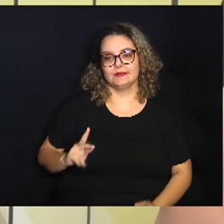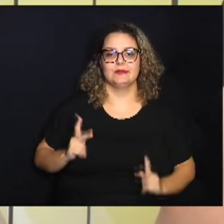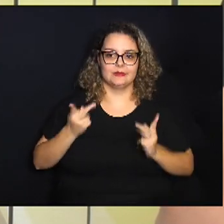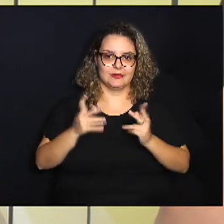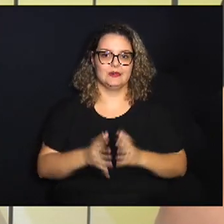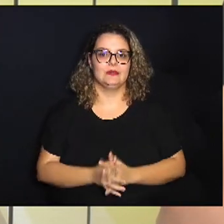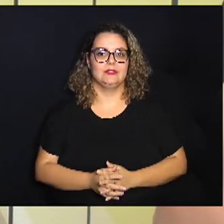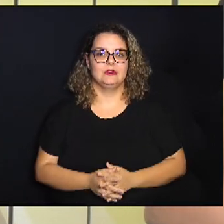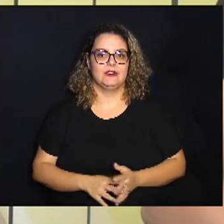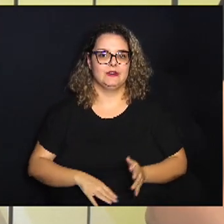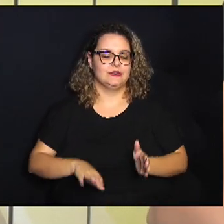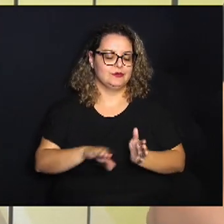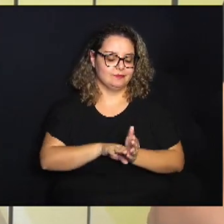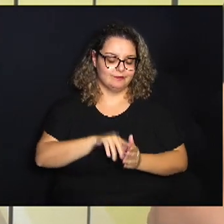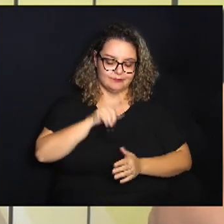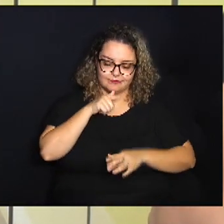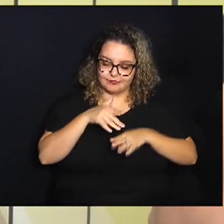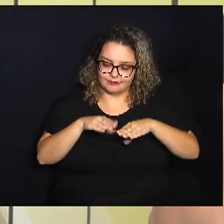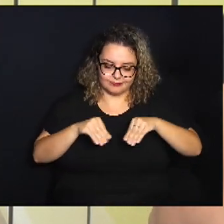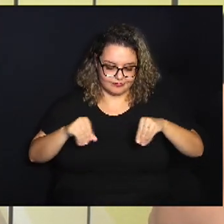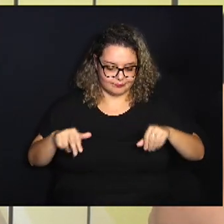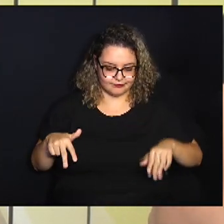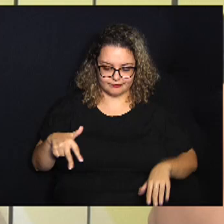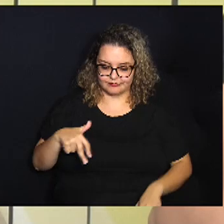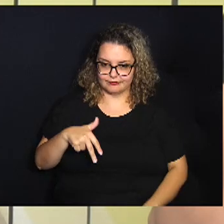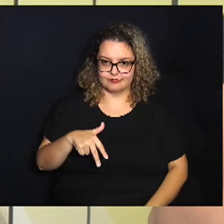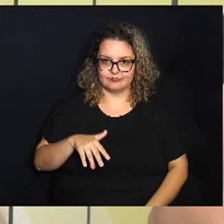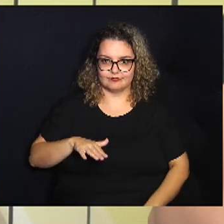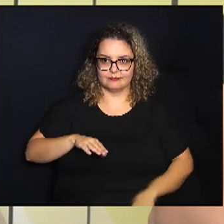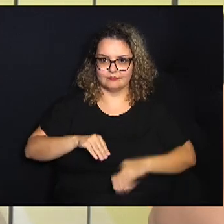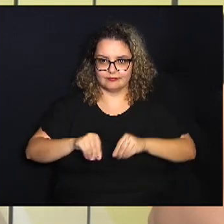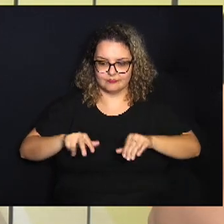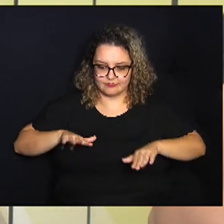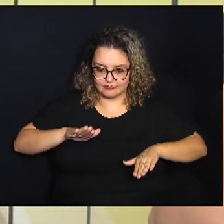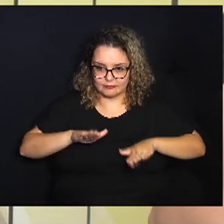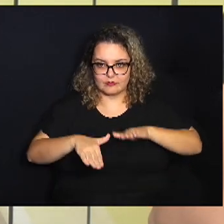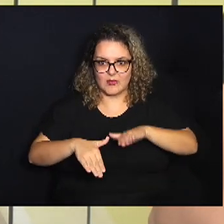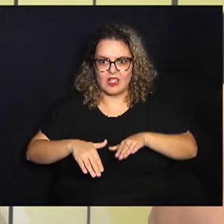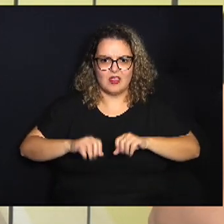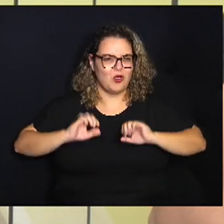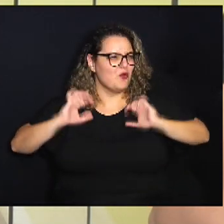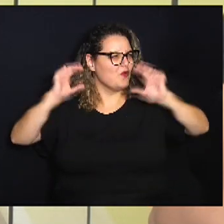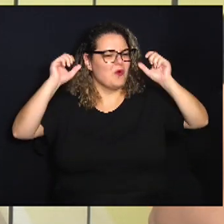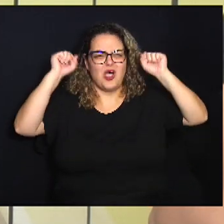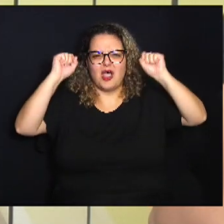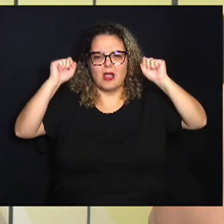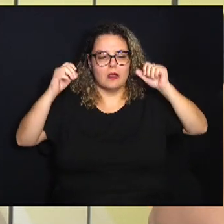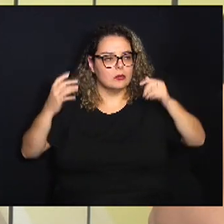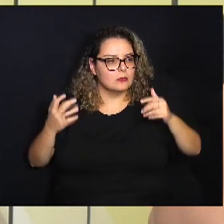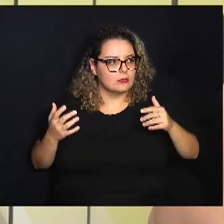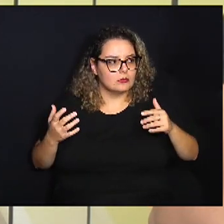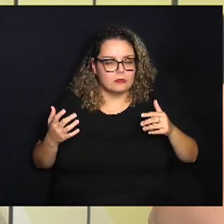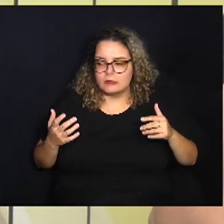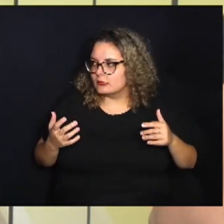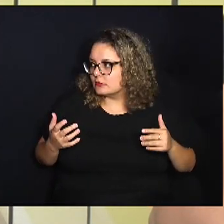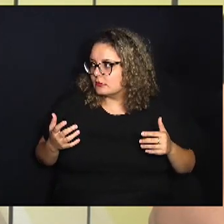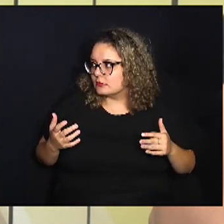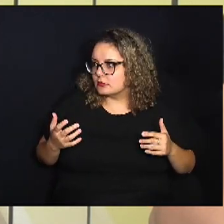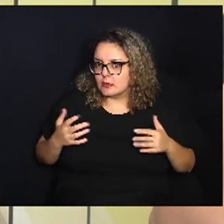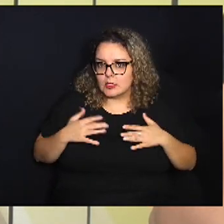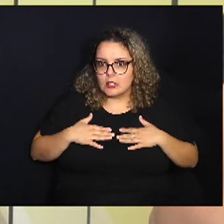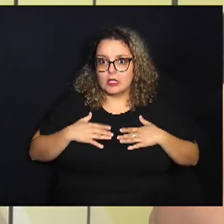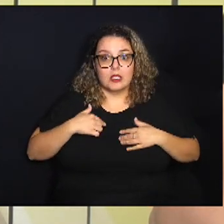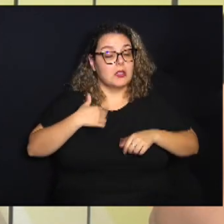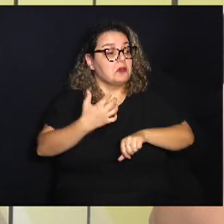bem arrasado na praia e quando ele pisa na areia, o povo faz uma festa que ele não acredita. Foi assim, eu me